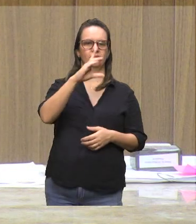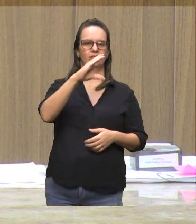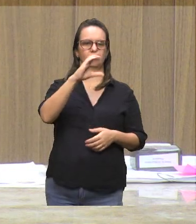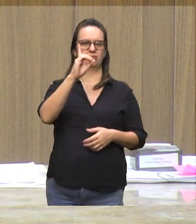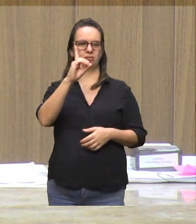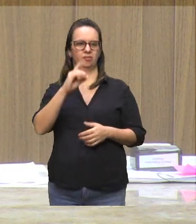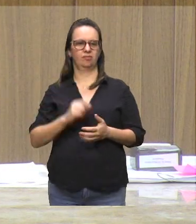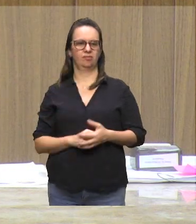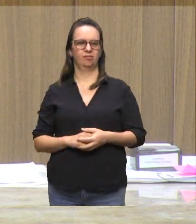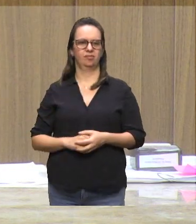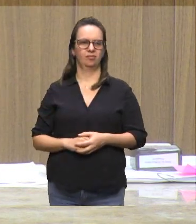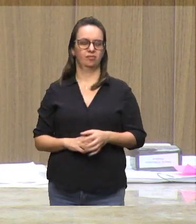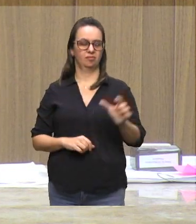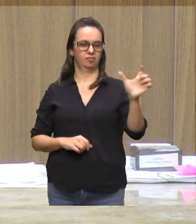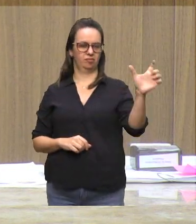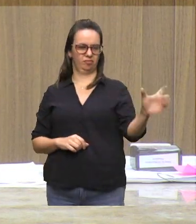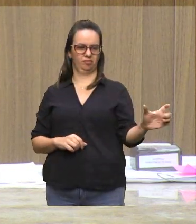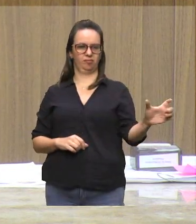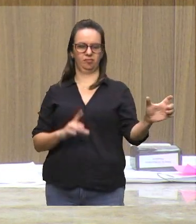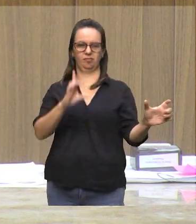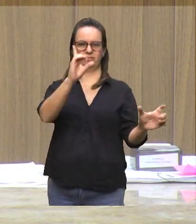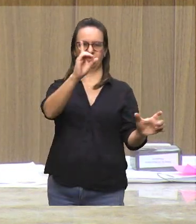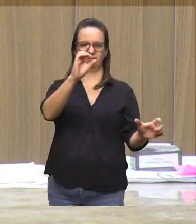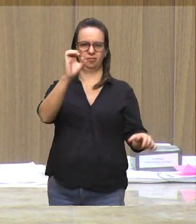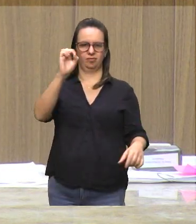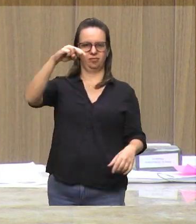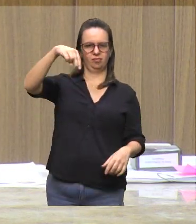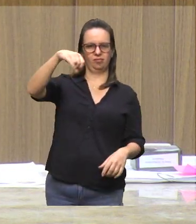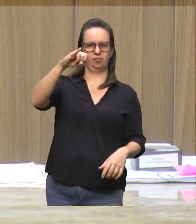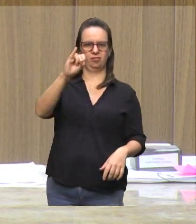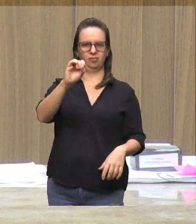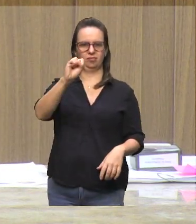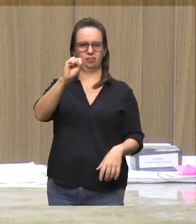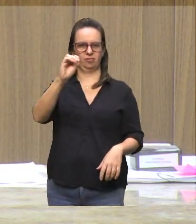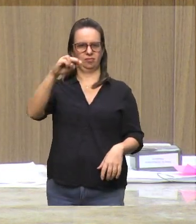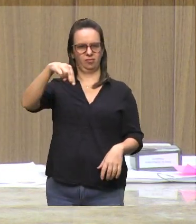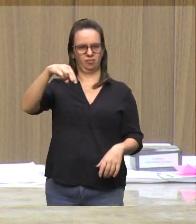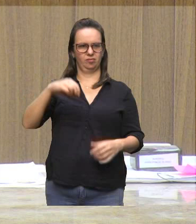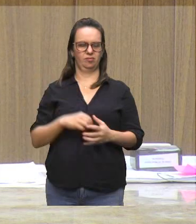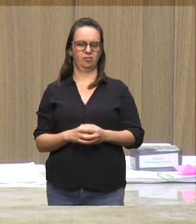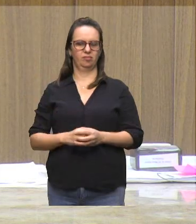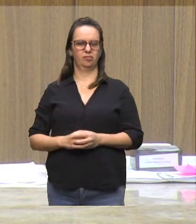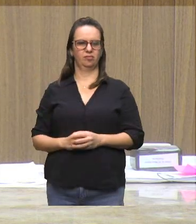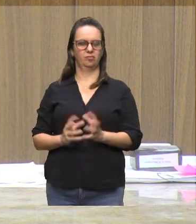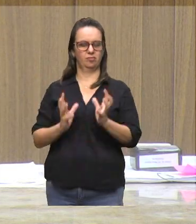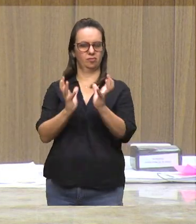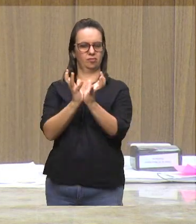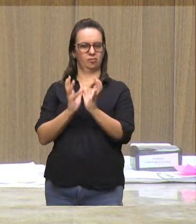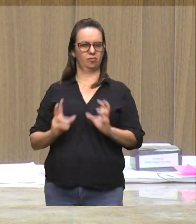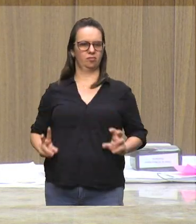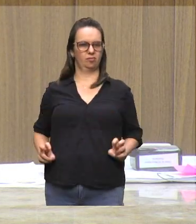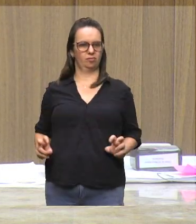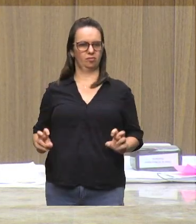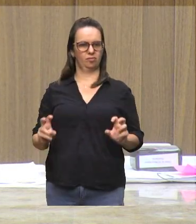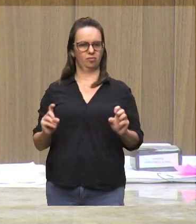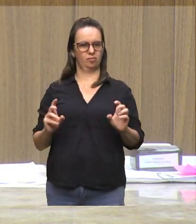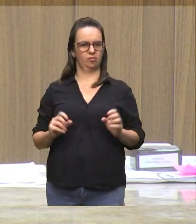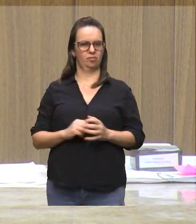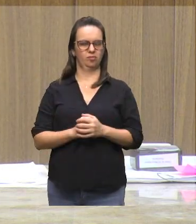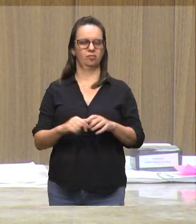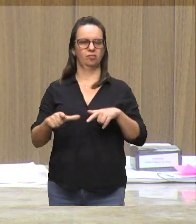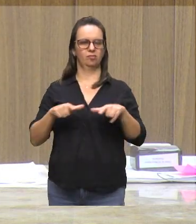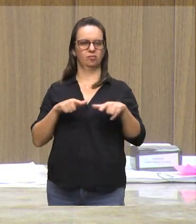do Denilson e também da Associação do Câncer. Um trabalho também muito bonito que